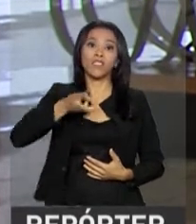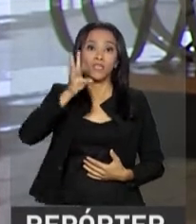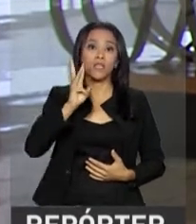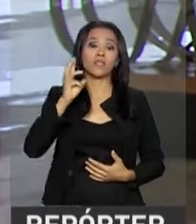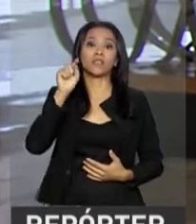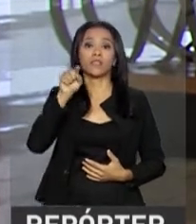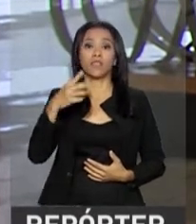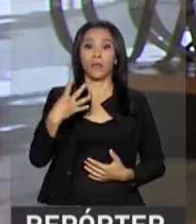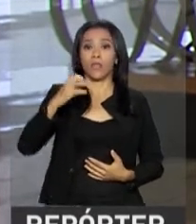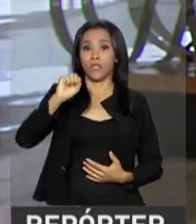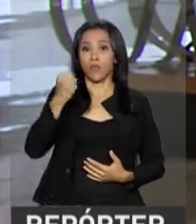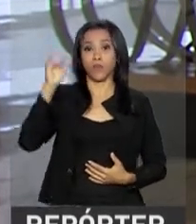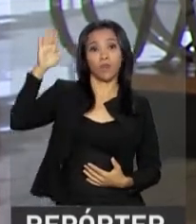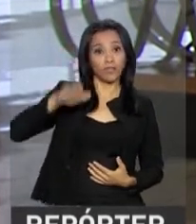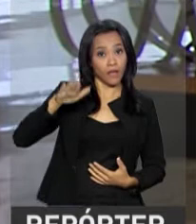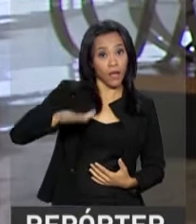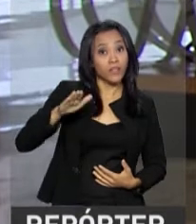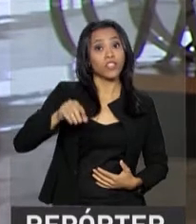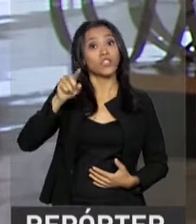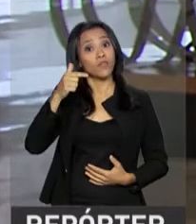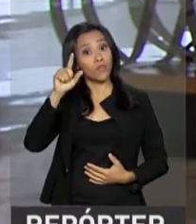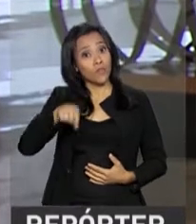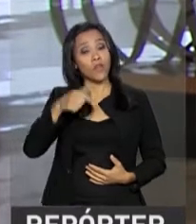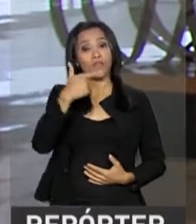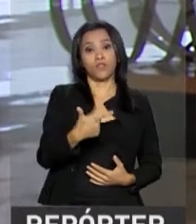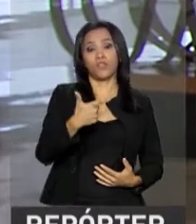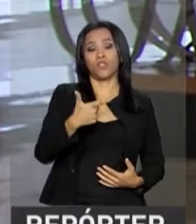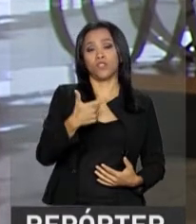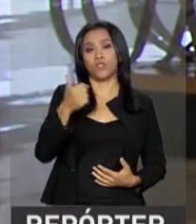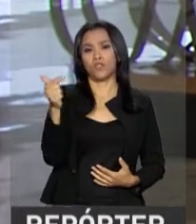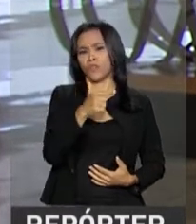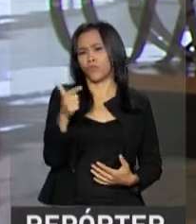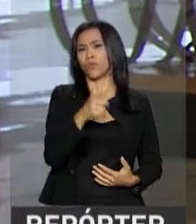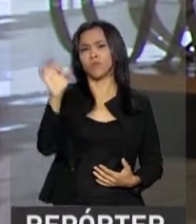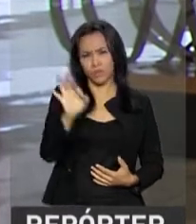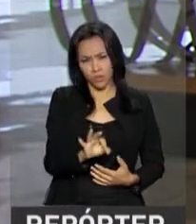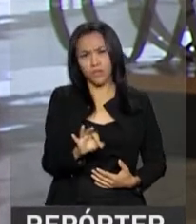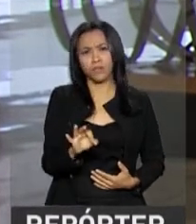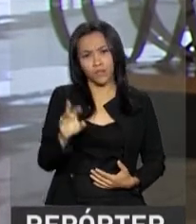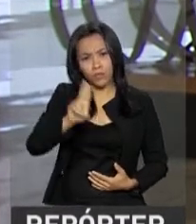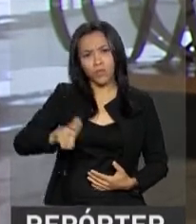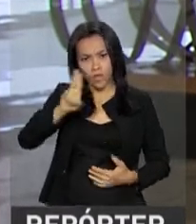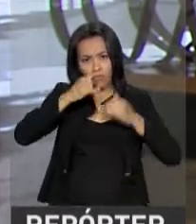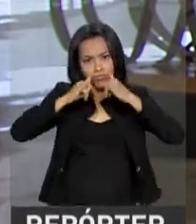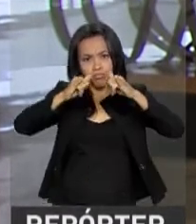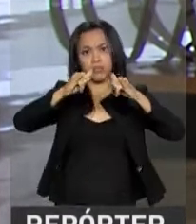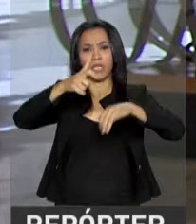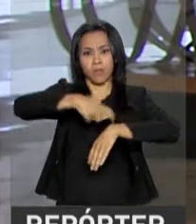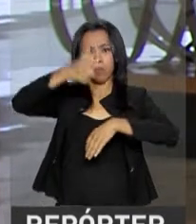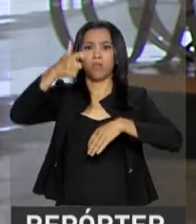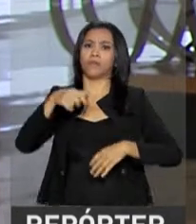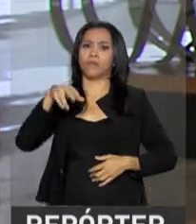tarde e correspondeu a 22 e meio por cento da carga total usada naquele momento segundo a nota o evento